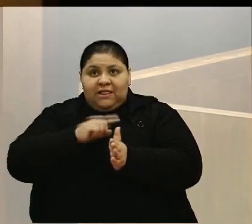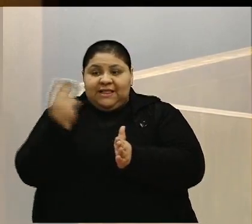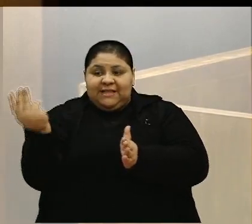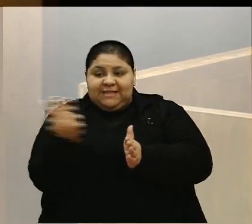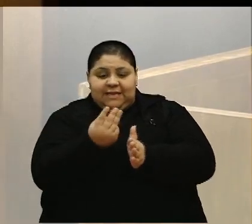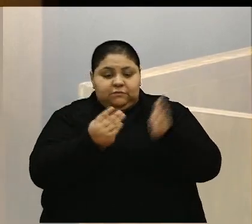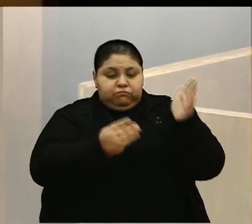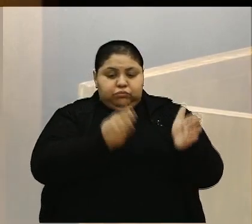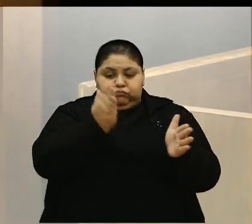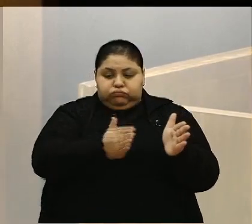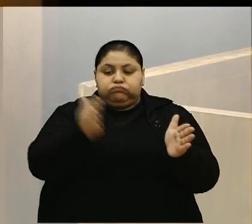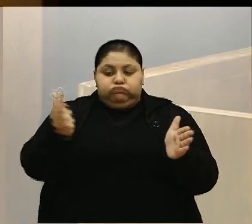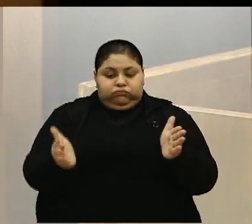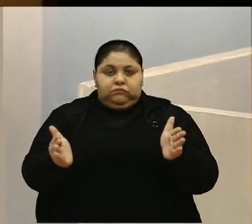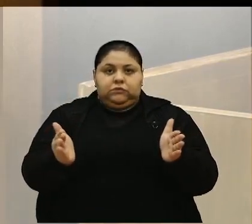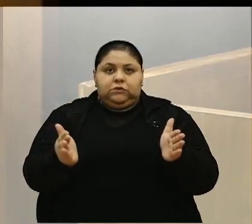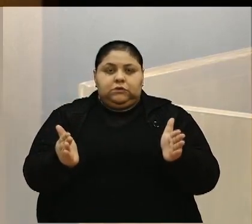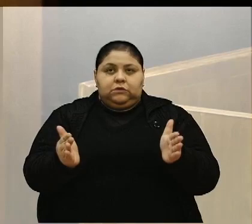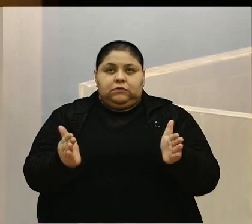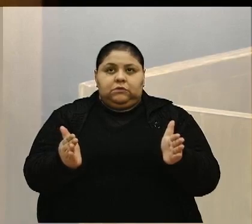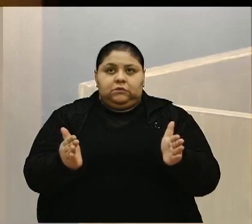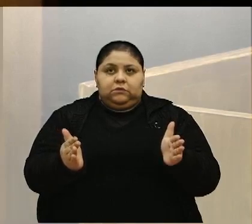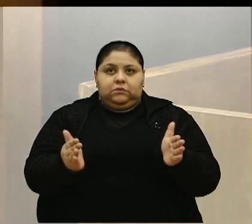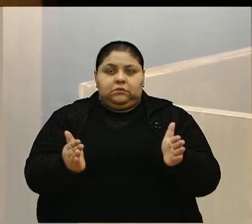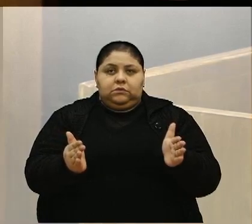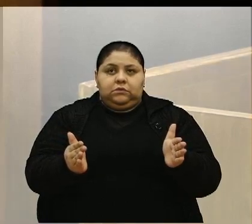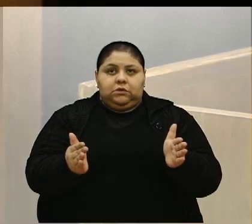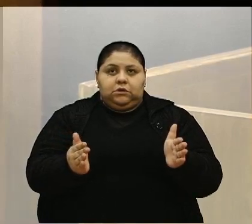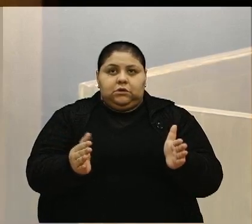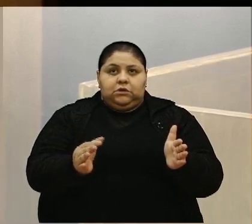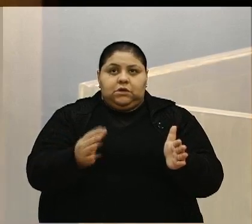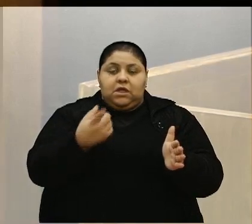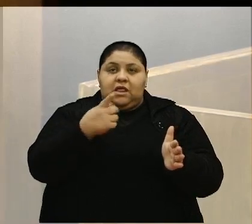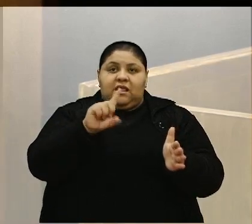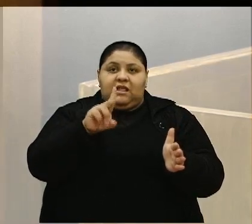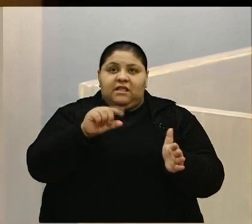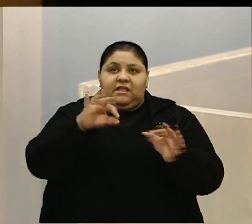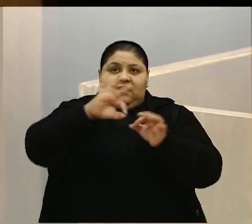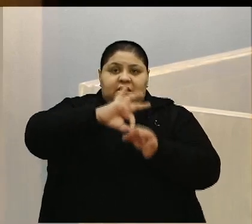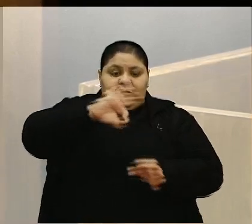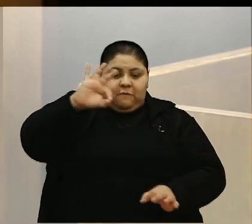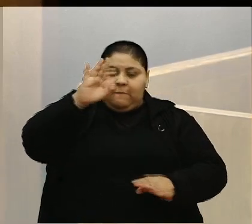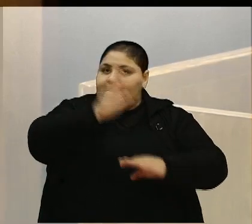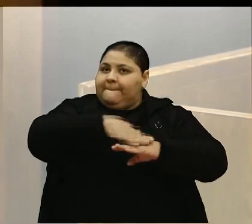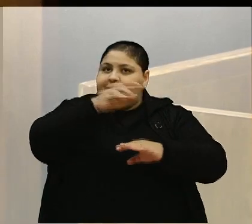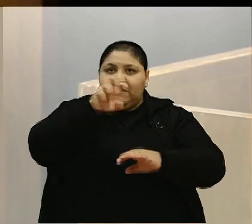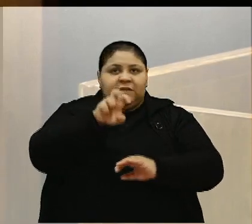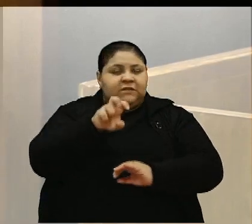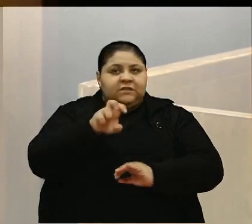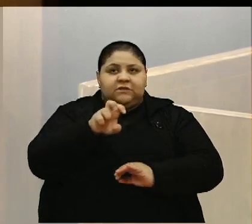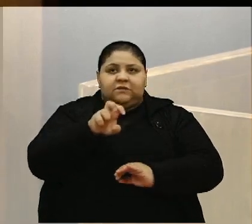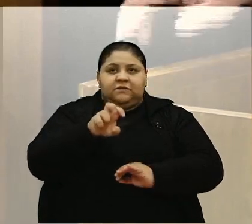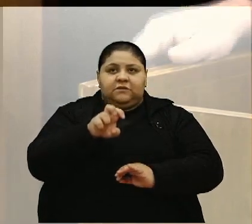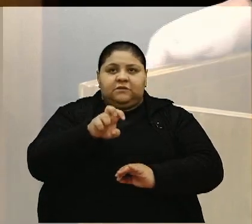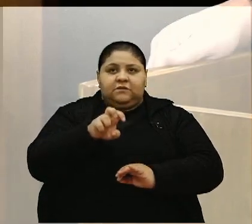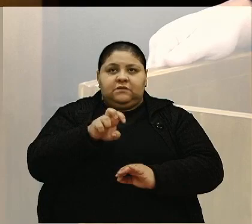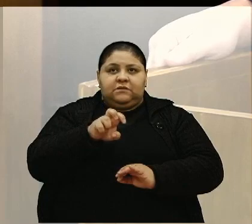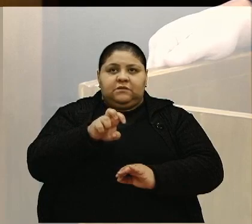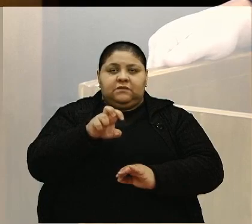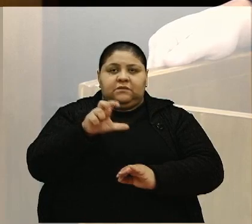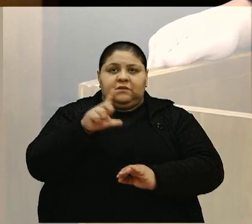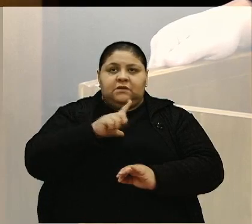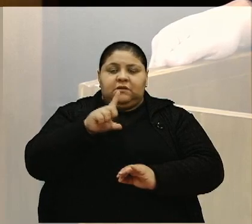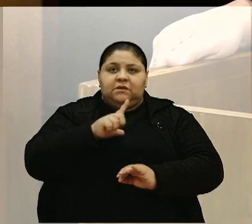ilhas. Exatamente. Onde tinha 10 metros de fundura, hoje, se mais 5 dias sem chuva, tu passa lá, não